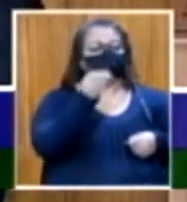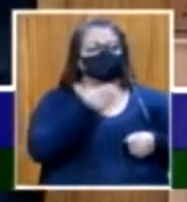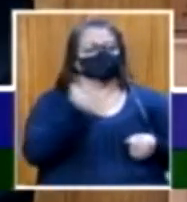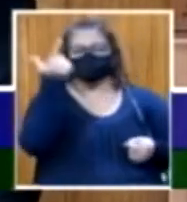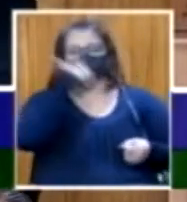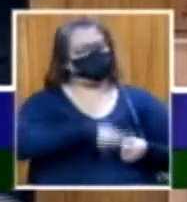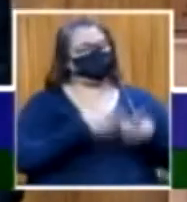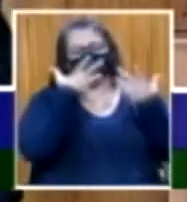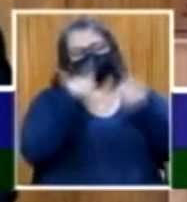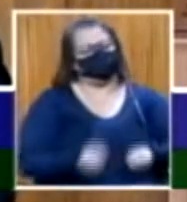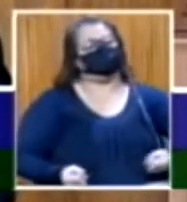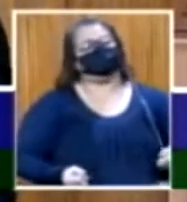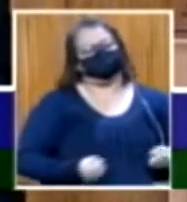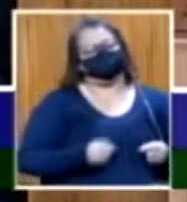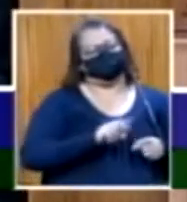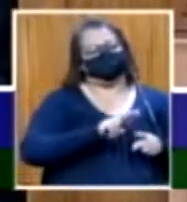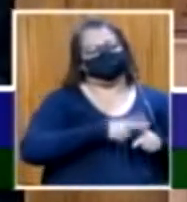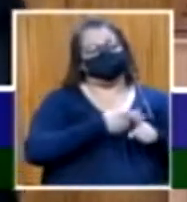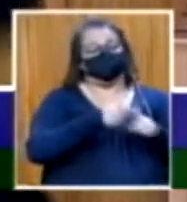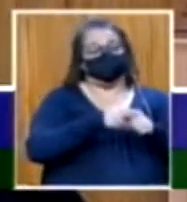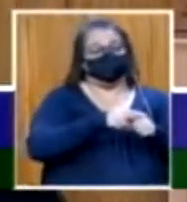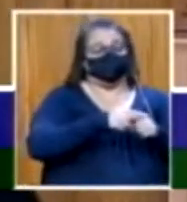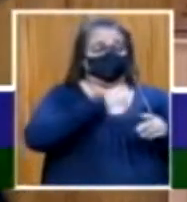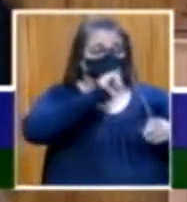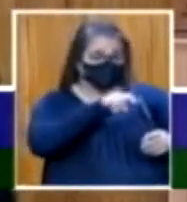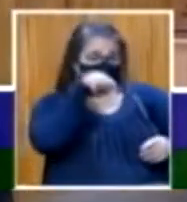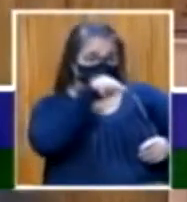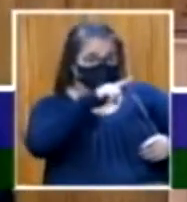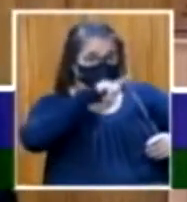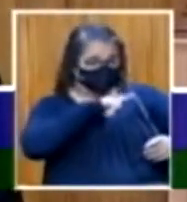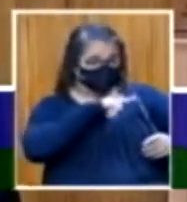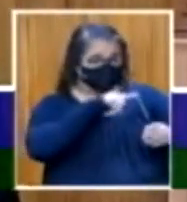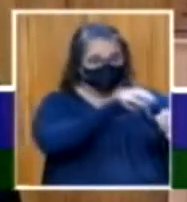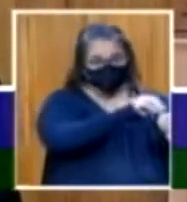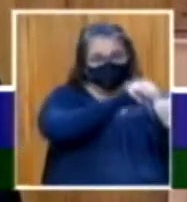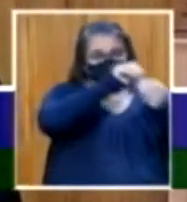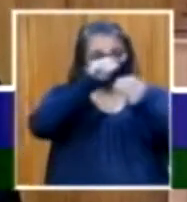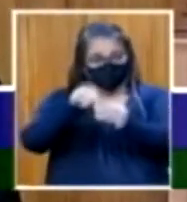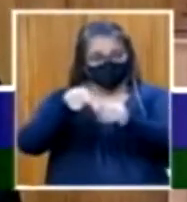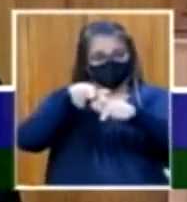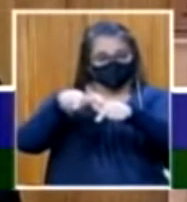absorver mais aumento de carga tributária, ele vai passar no custo. Então,